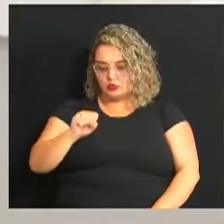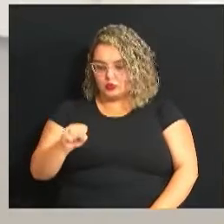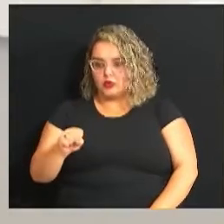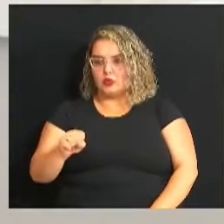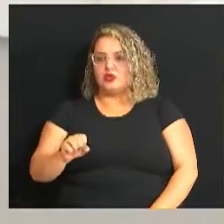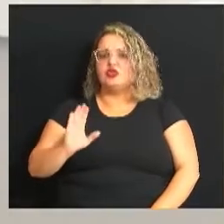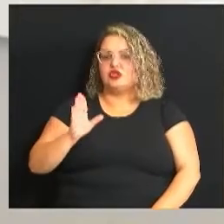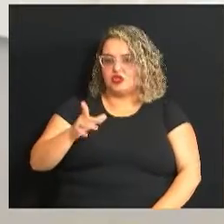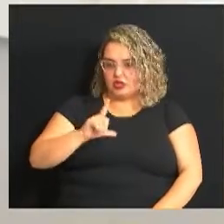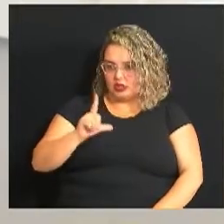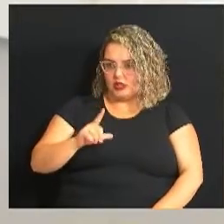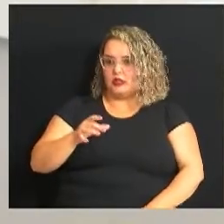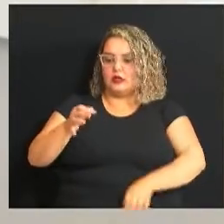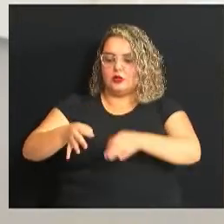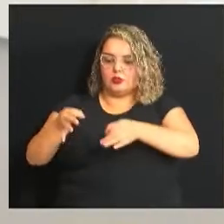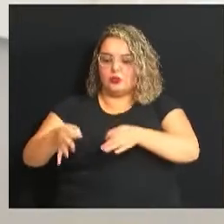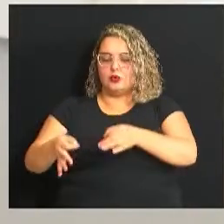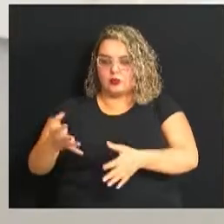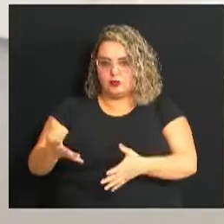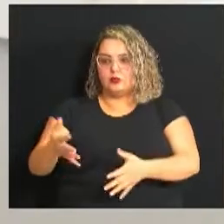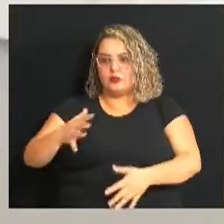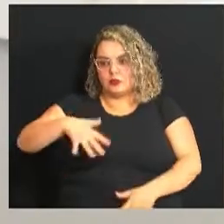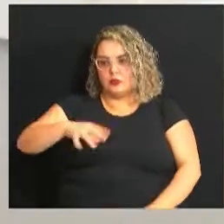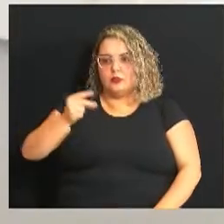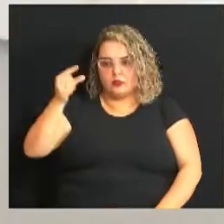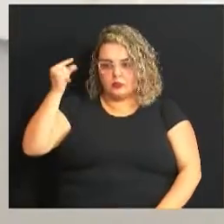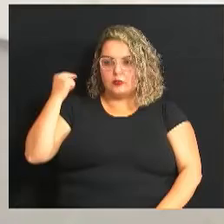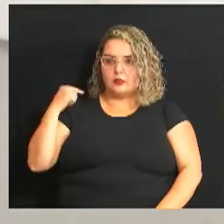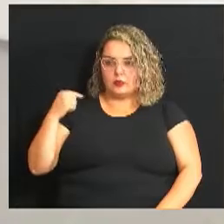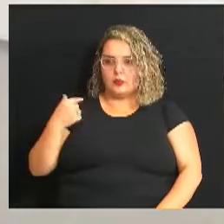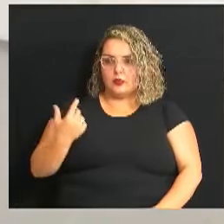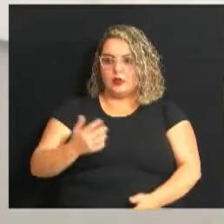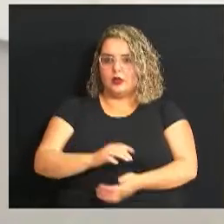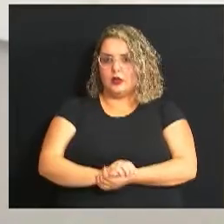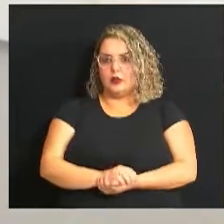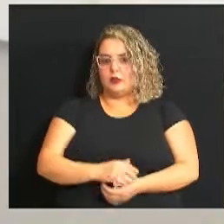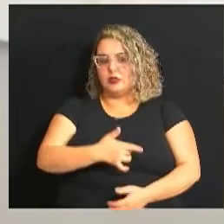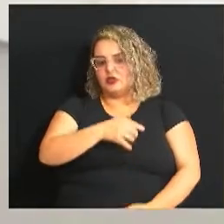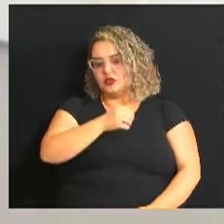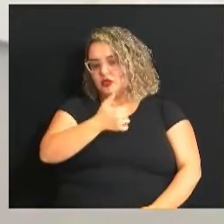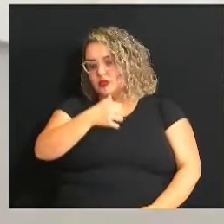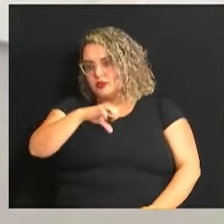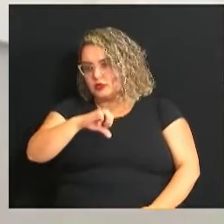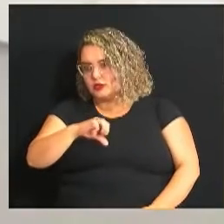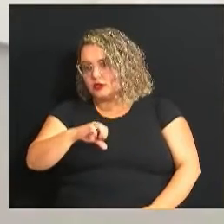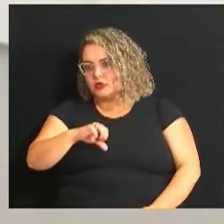Tribunal de Justiça há mais tempo, evidentemente. Em 2019... Por exemplo,